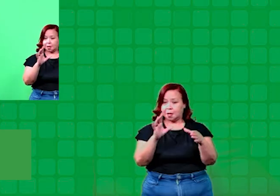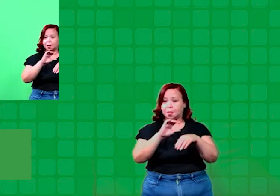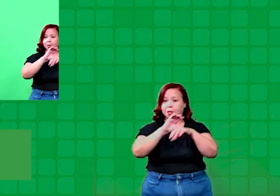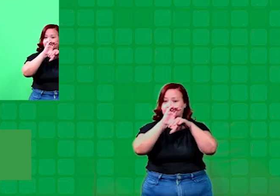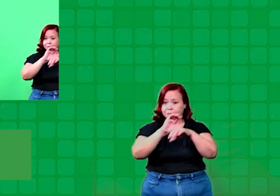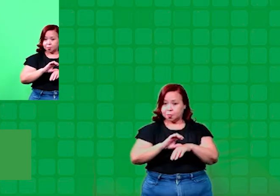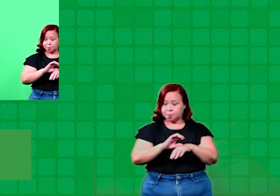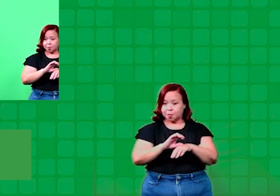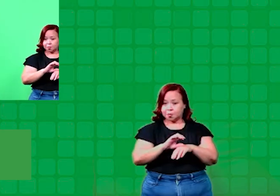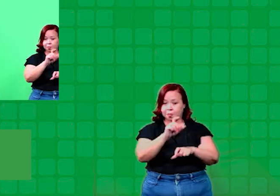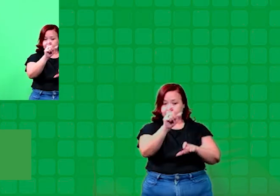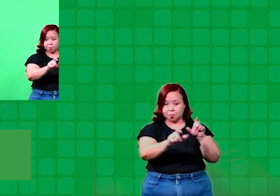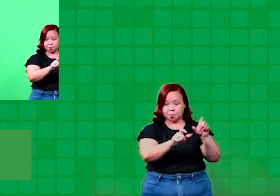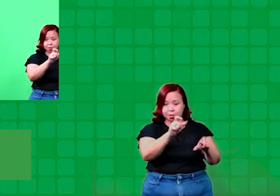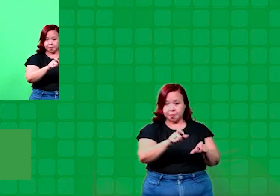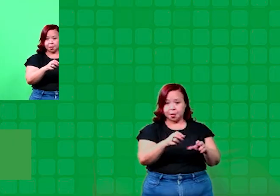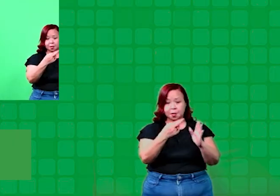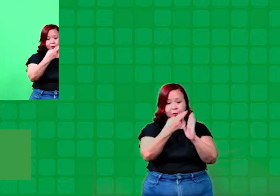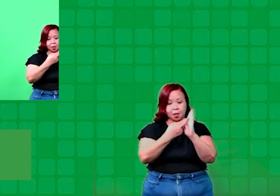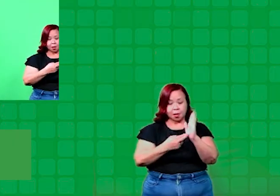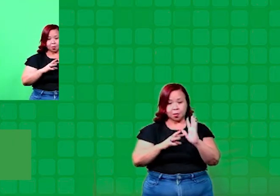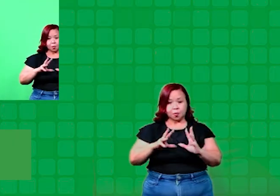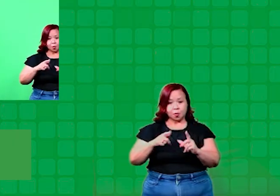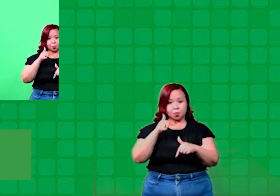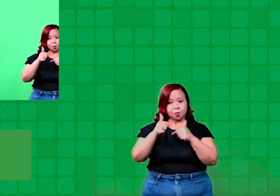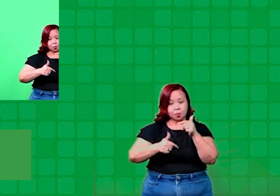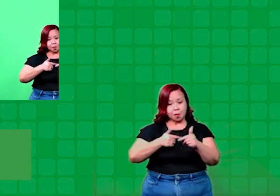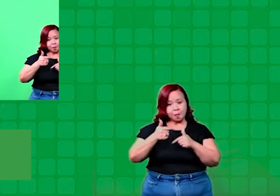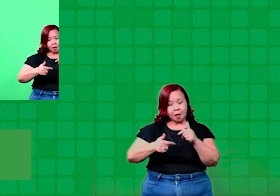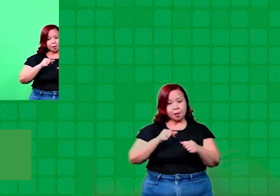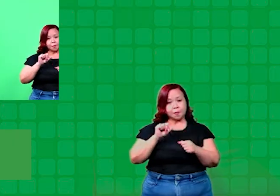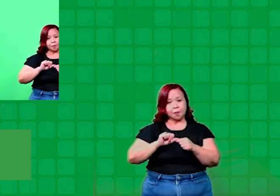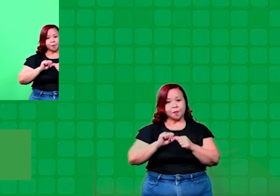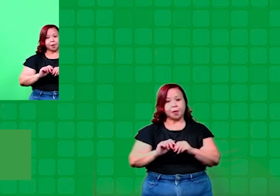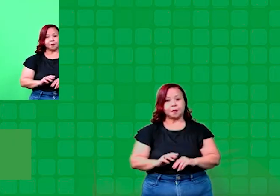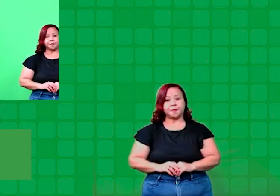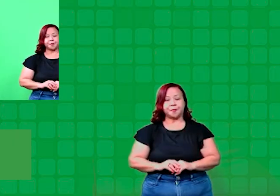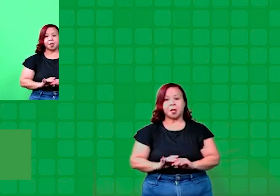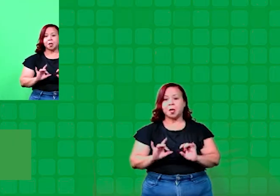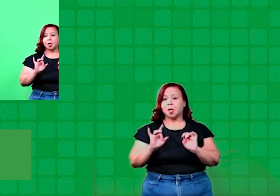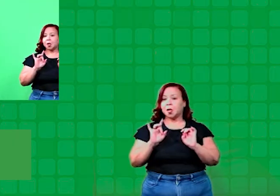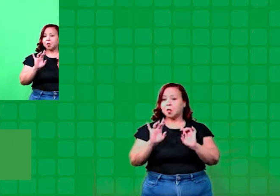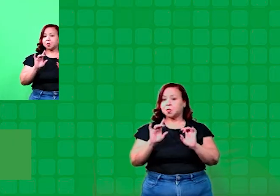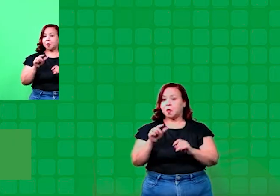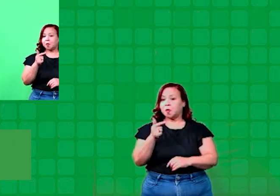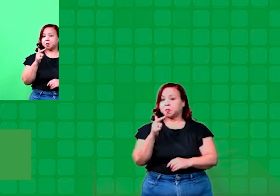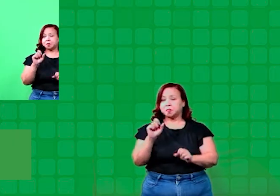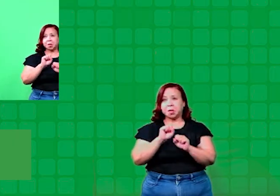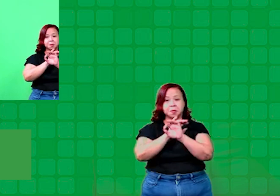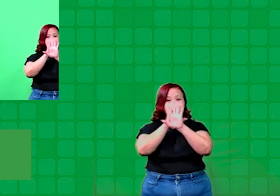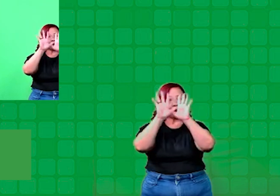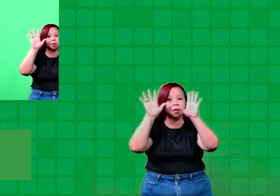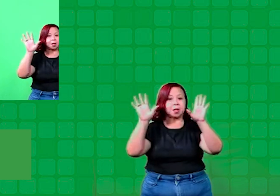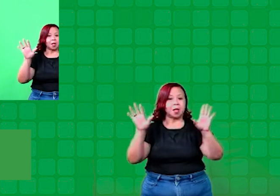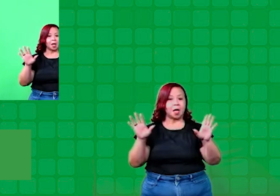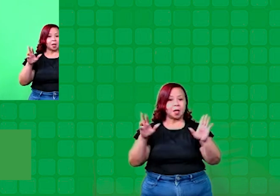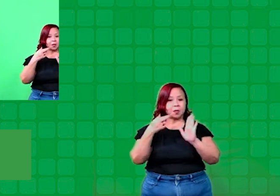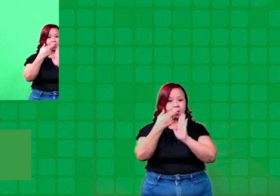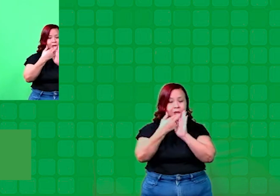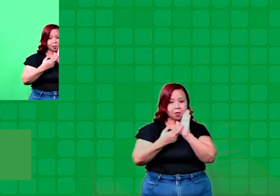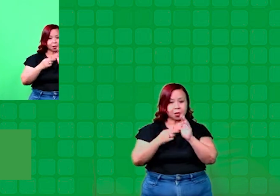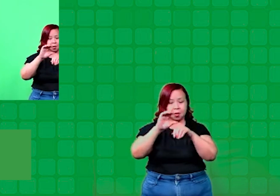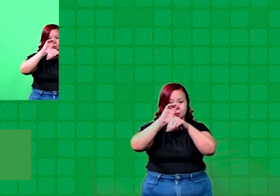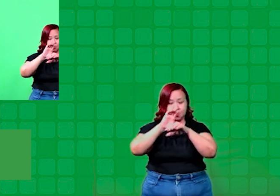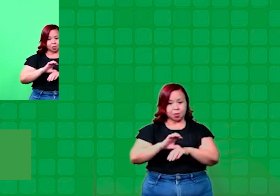também, e o relatório de todo o trabalho que foi feito. Só que não fica claro para mim, na relatoria da conselheira